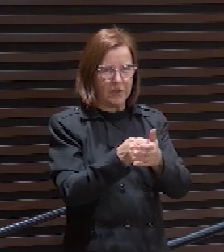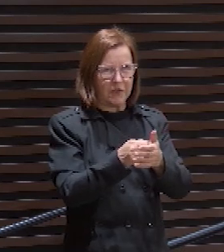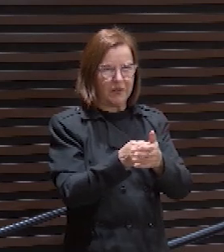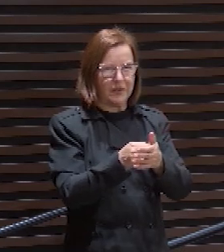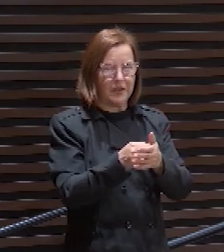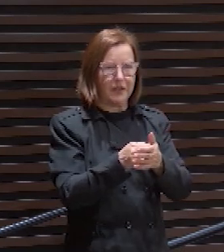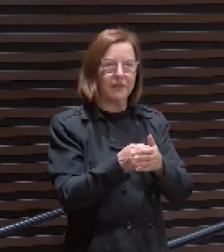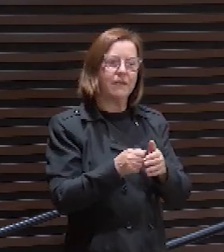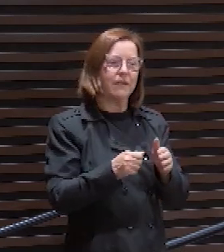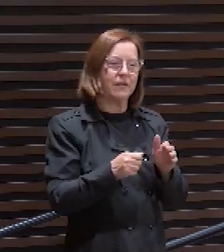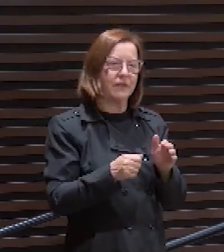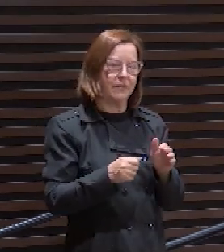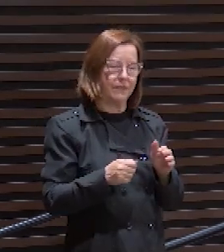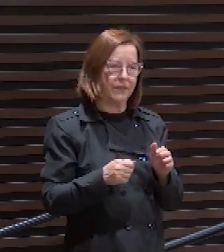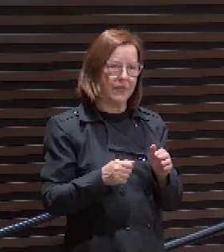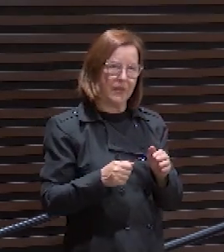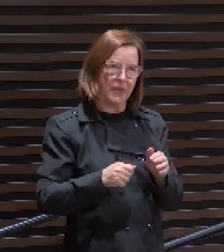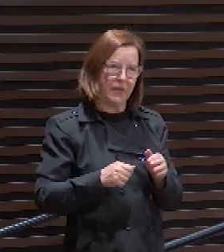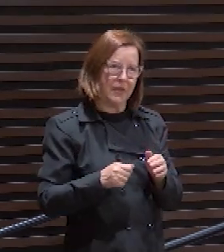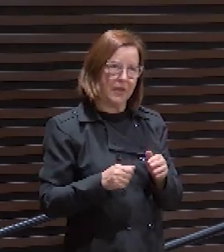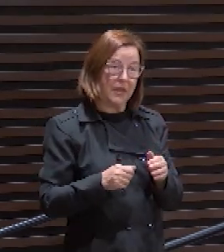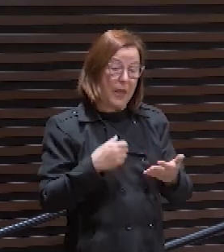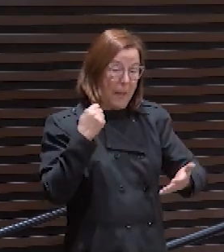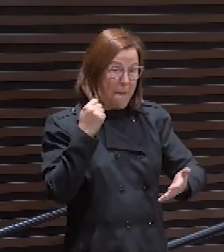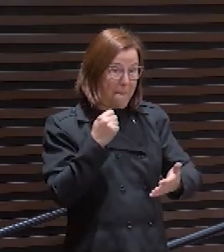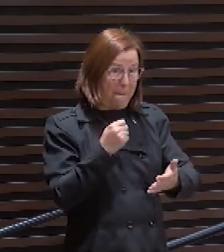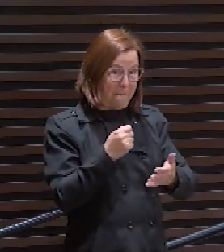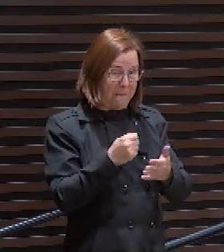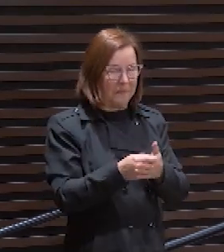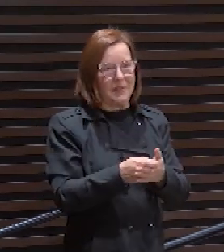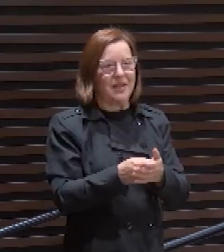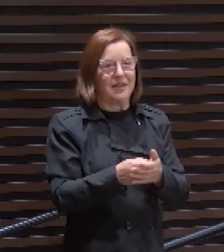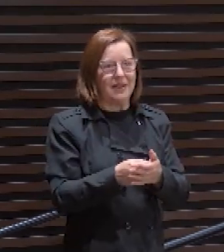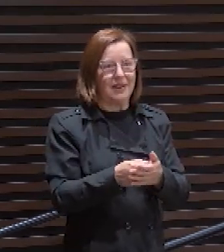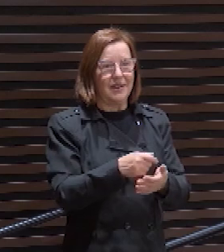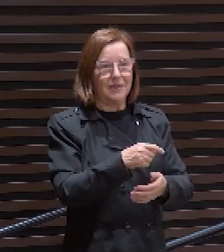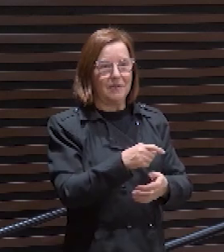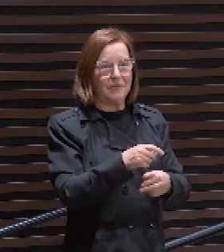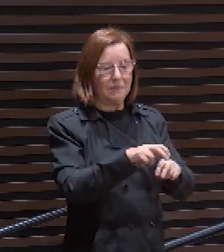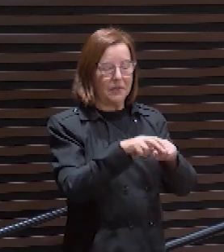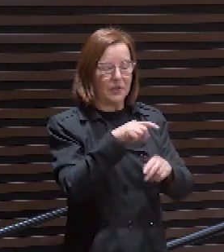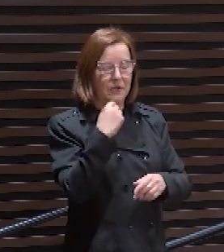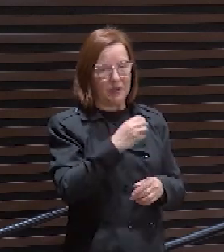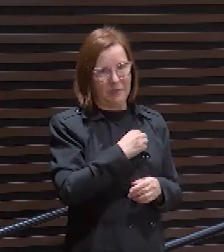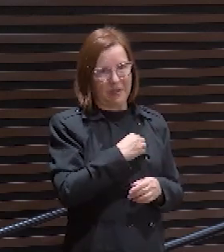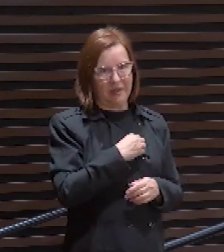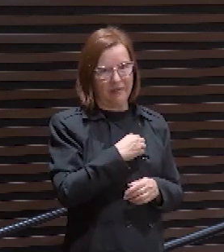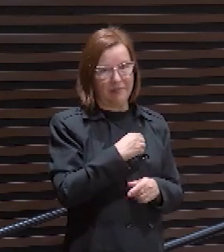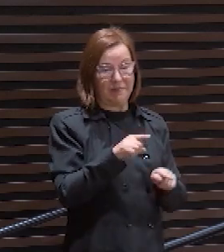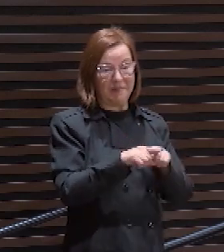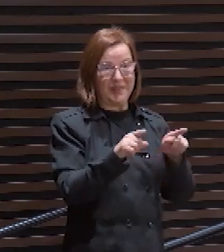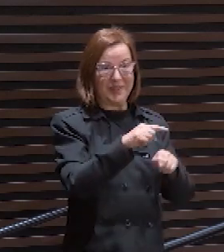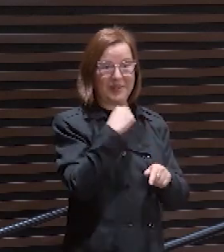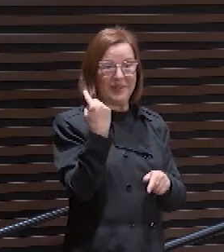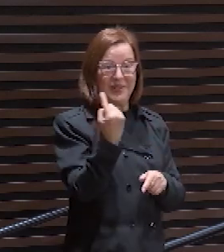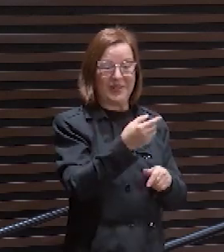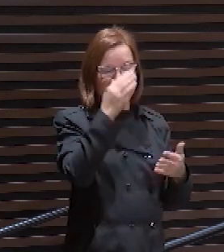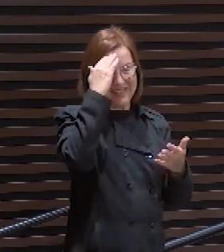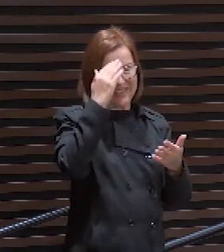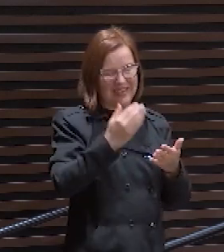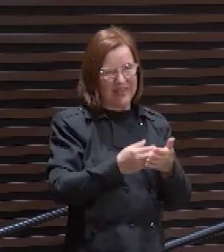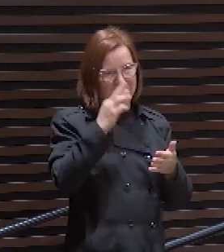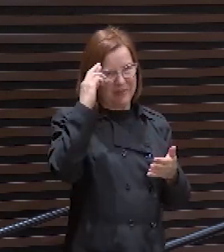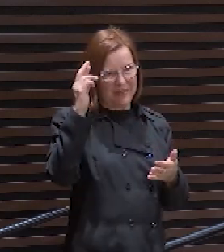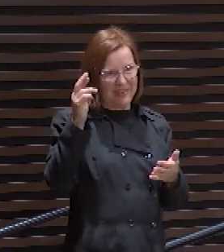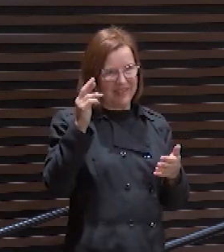feito. Claro que essa realidade é para aqueles que não creem no Senhor. Nós já cremos no Senhor, já somos salvos e Cristo já pagou o preço pelos nossos pecados. Mas